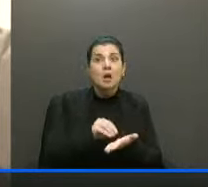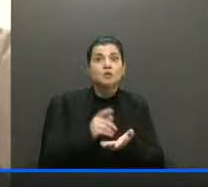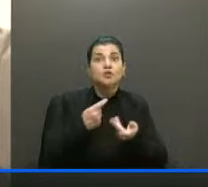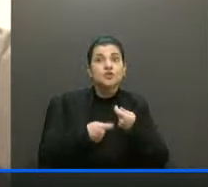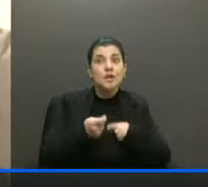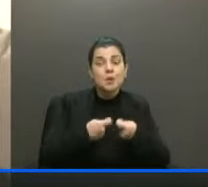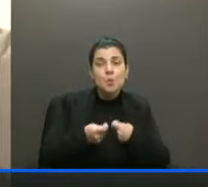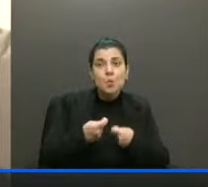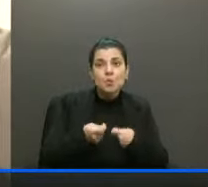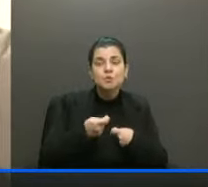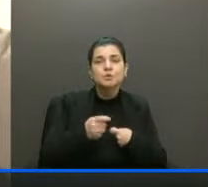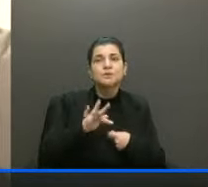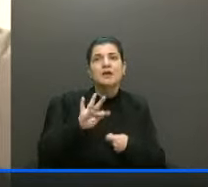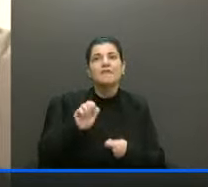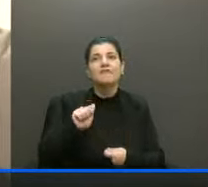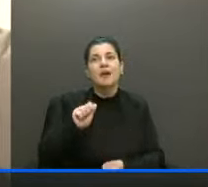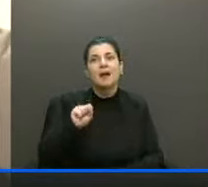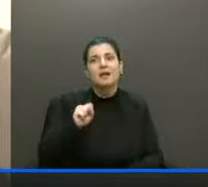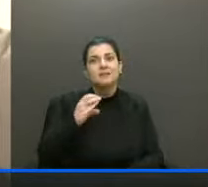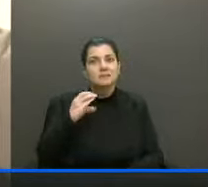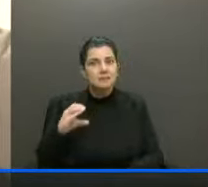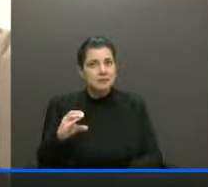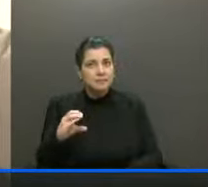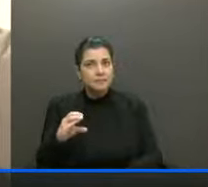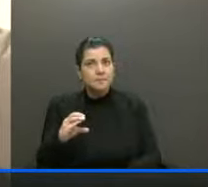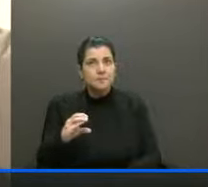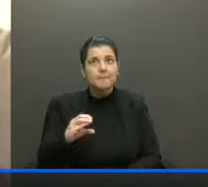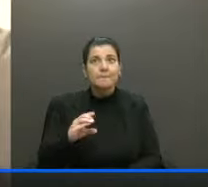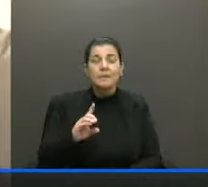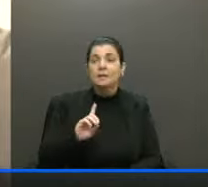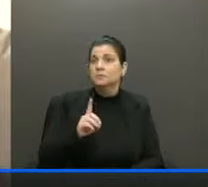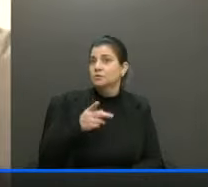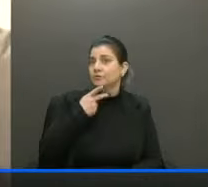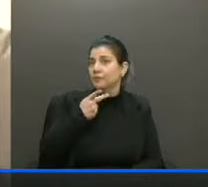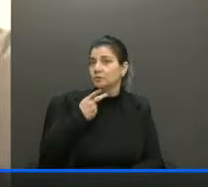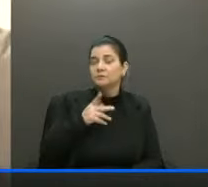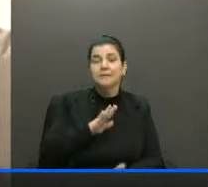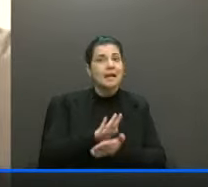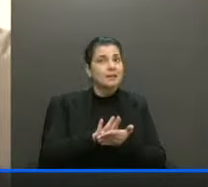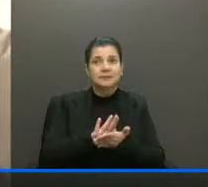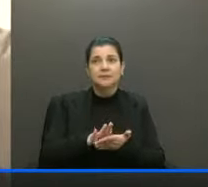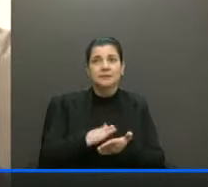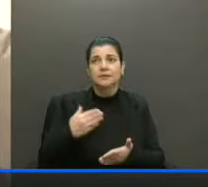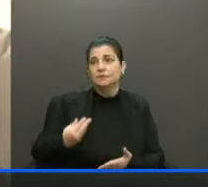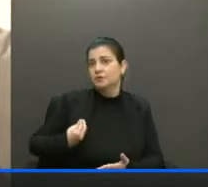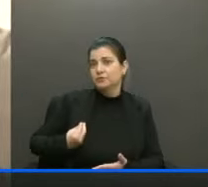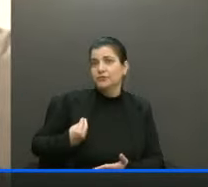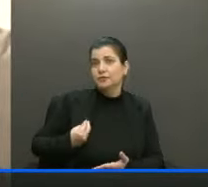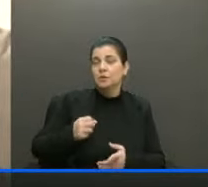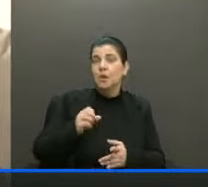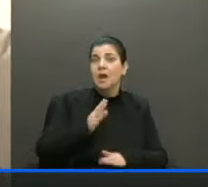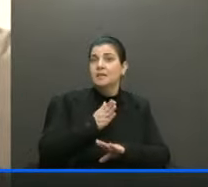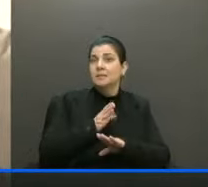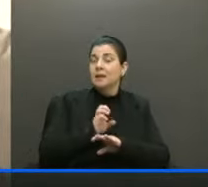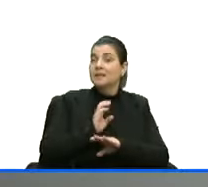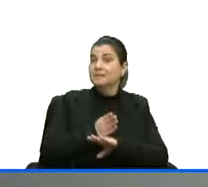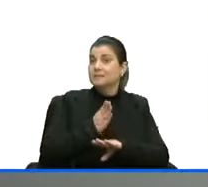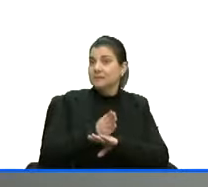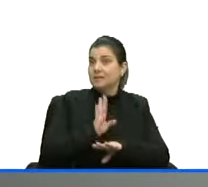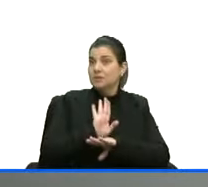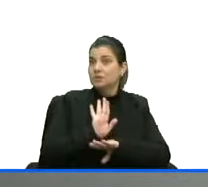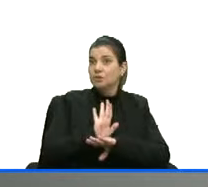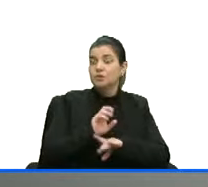da FASC, que é, não estou aqui falando nada que ninguém esteja vivenciando, né? A assistência social, ela está estrangulada